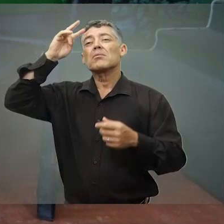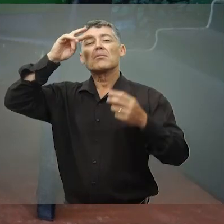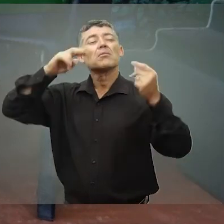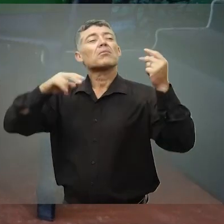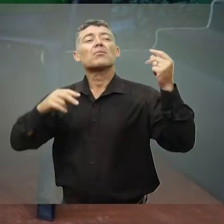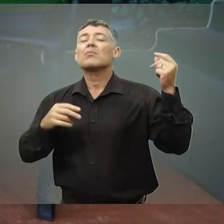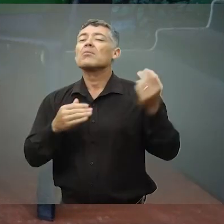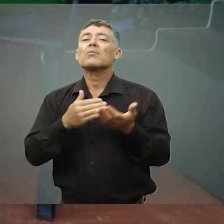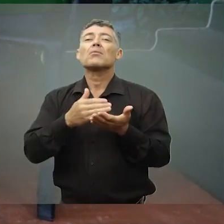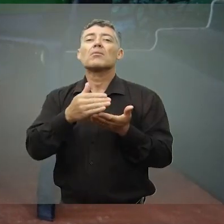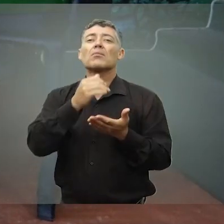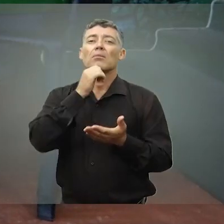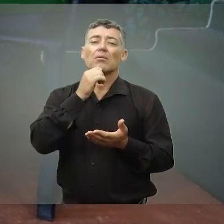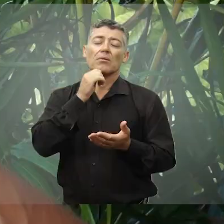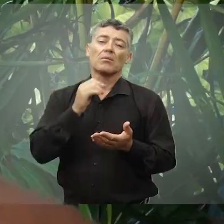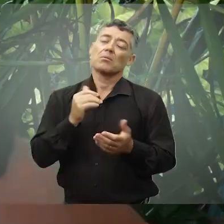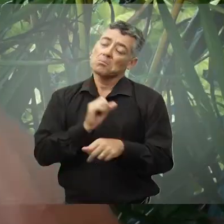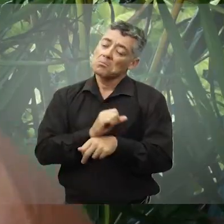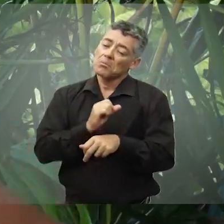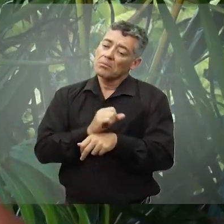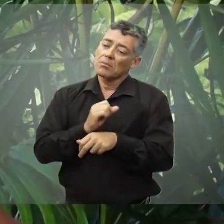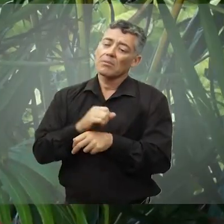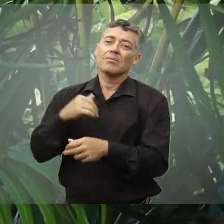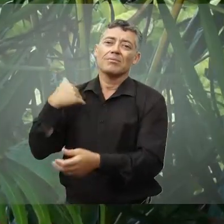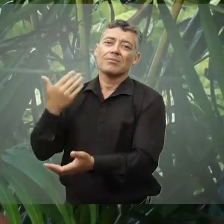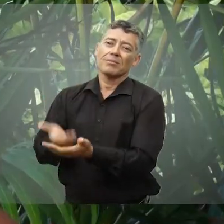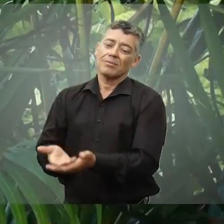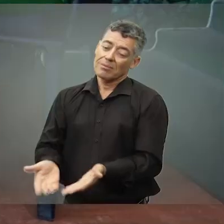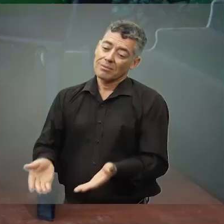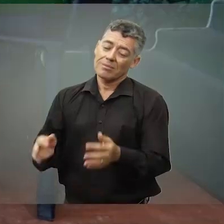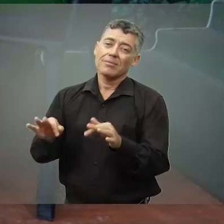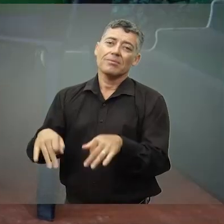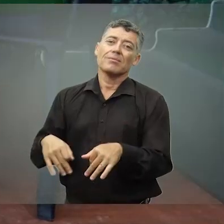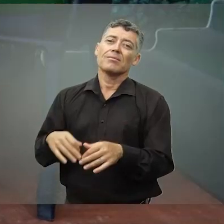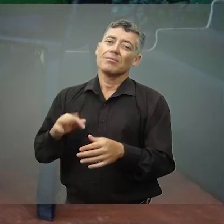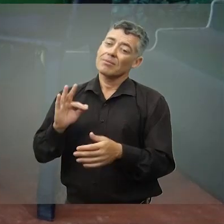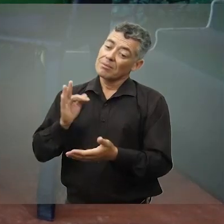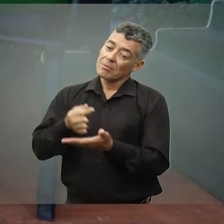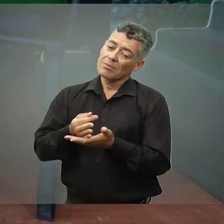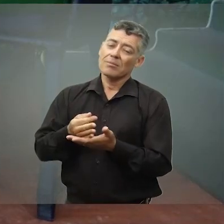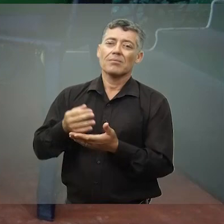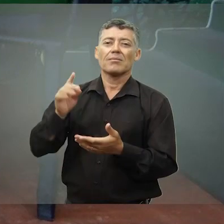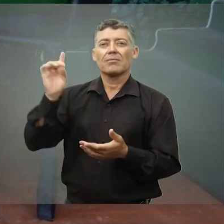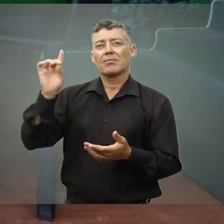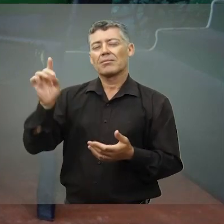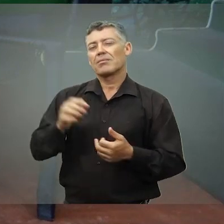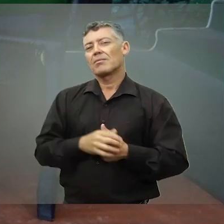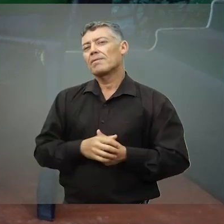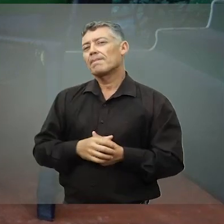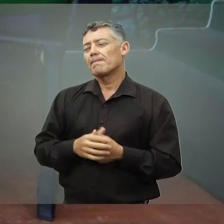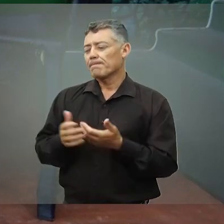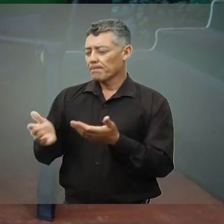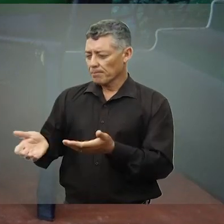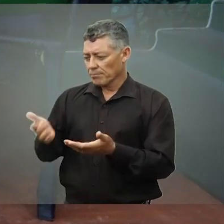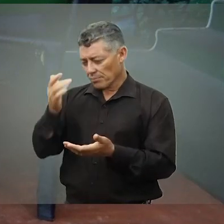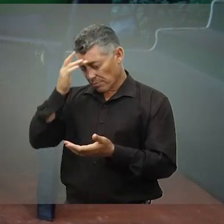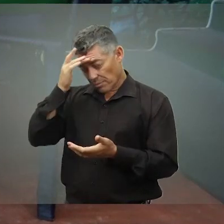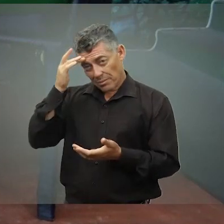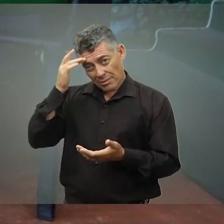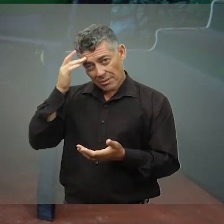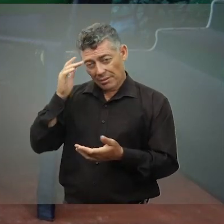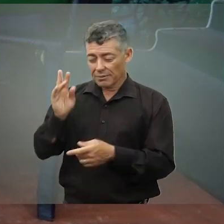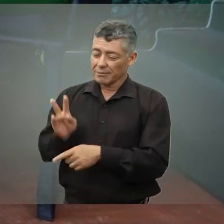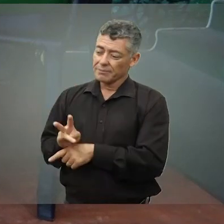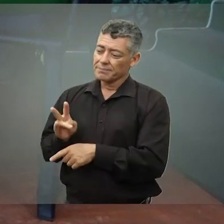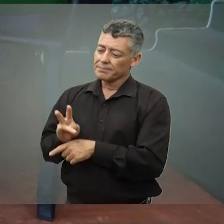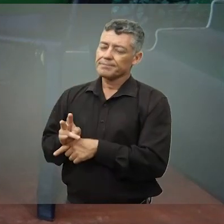um começo assim. Que coisa boa. Eu espero ir assim até o final, com fé em Deus. Com certeza vai, sim. E o pessoal vai ficar acompanhando você. As redes sociais ajudam